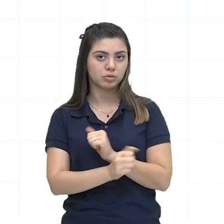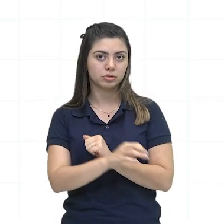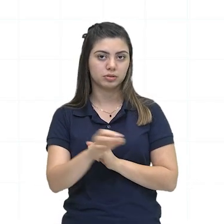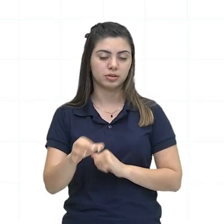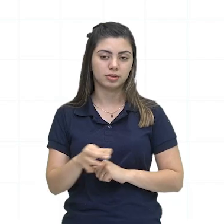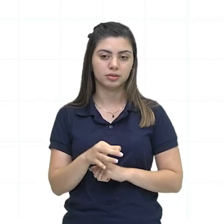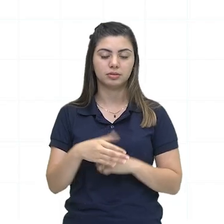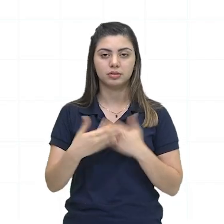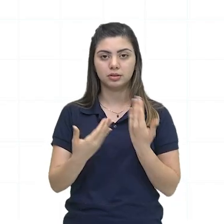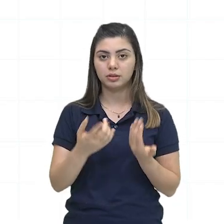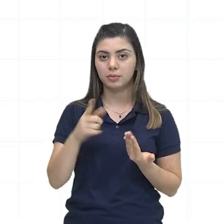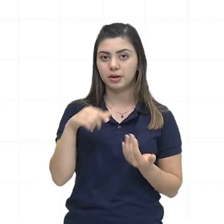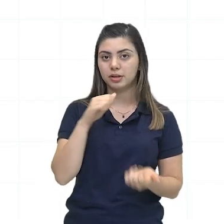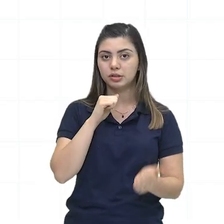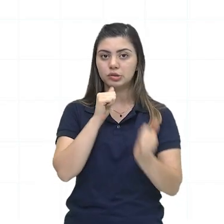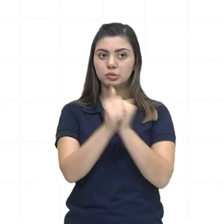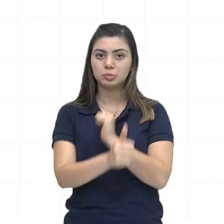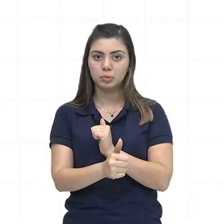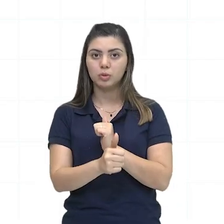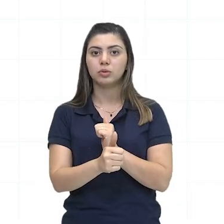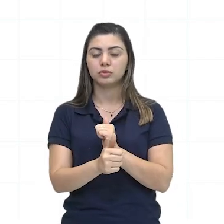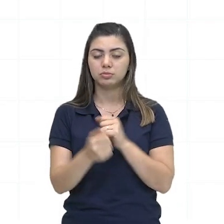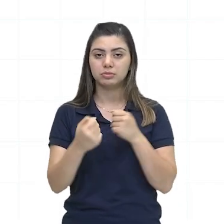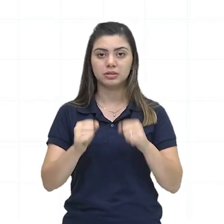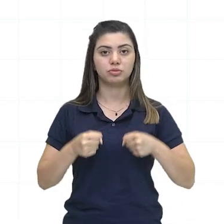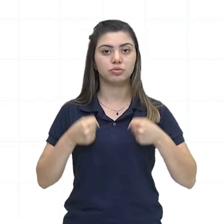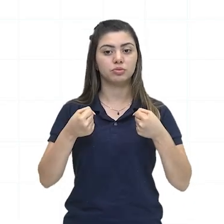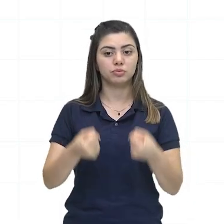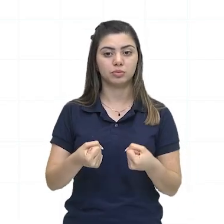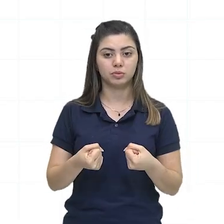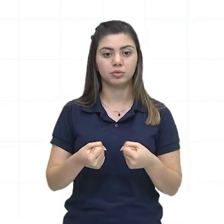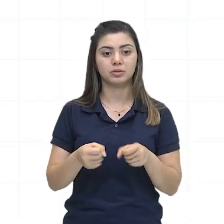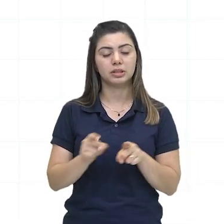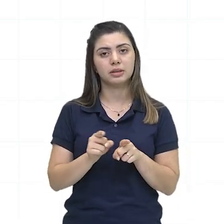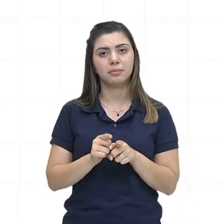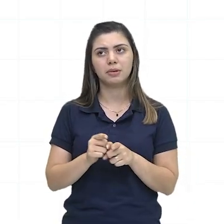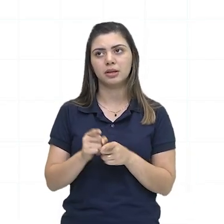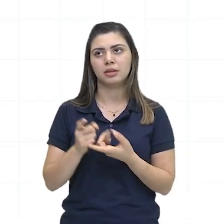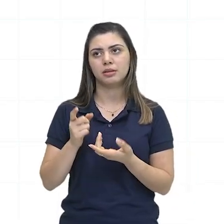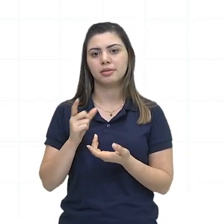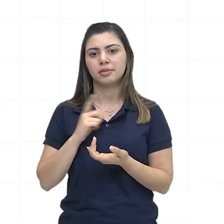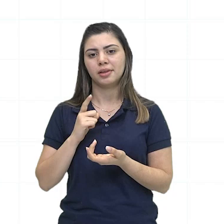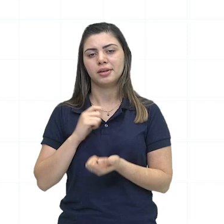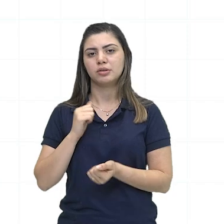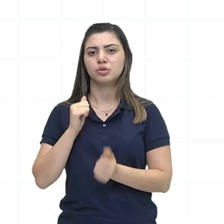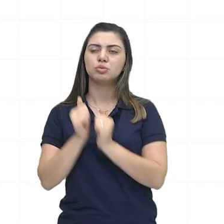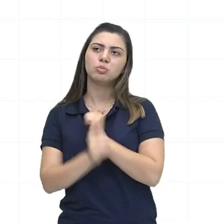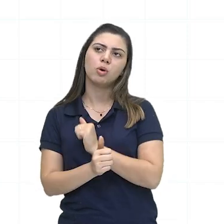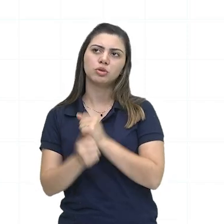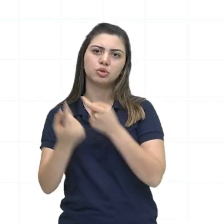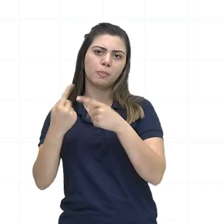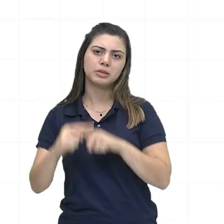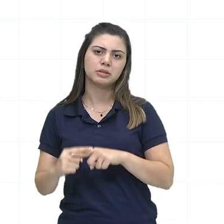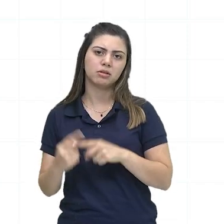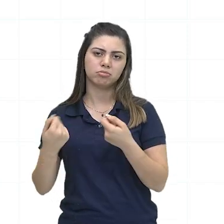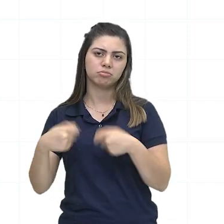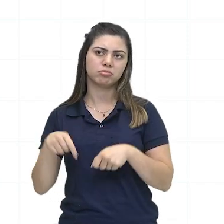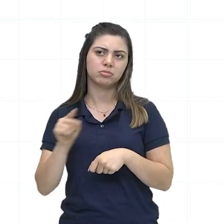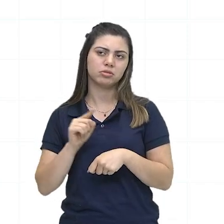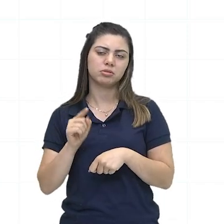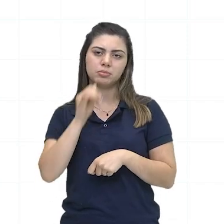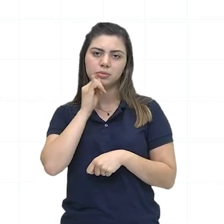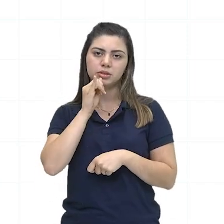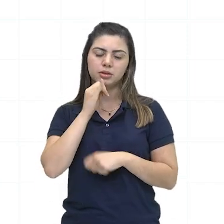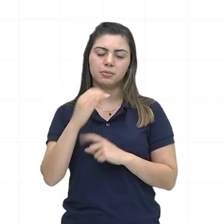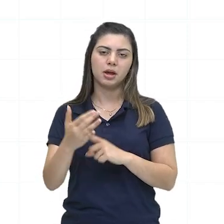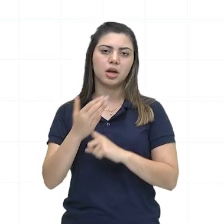pode chamar aí de esporte de alto rendimento, e não competitiva, como exercício físico em prol da